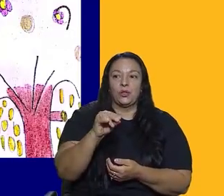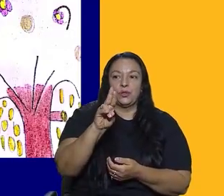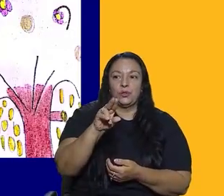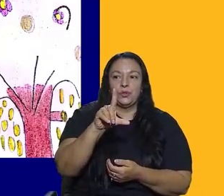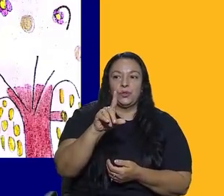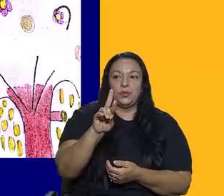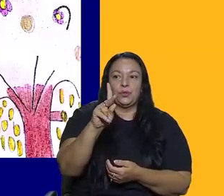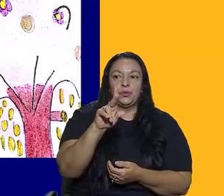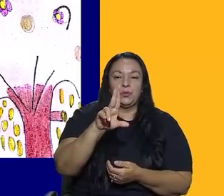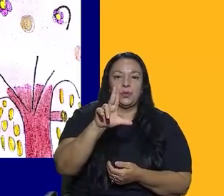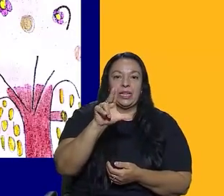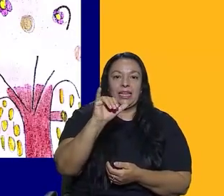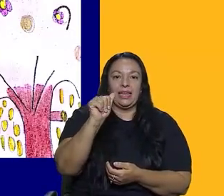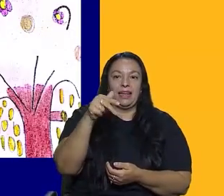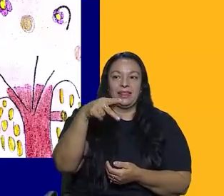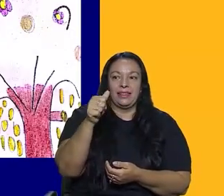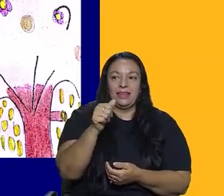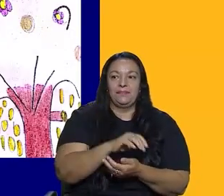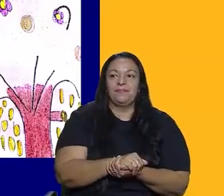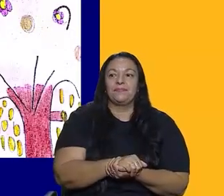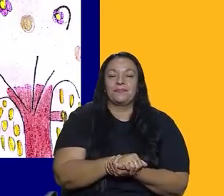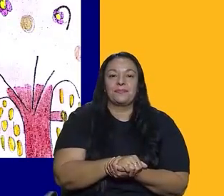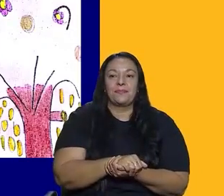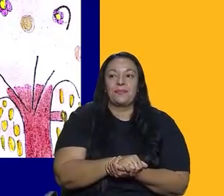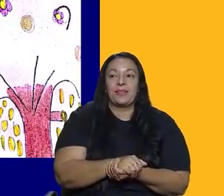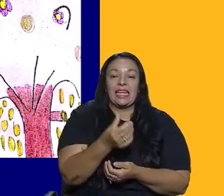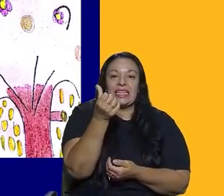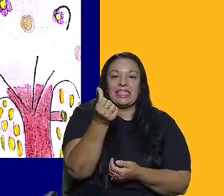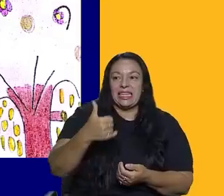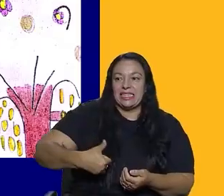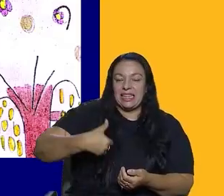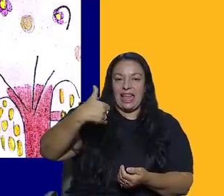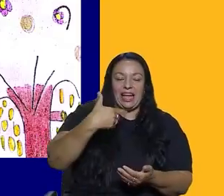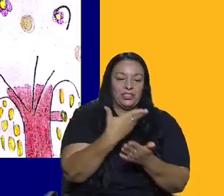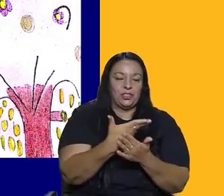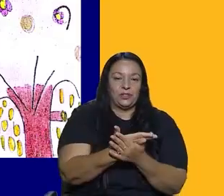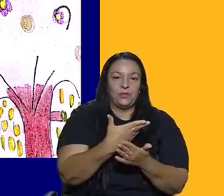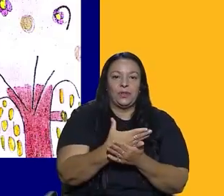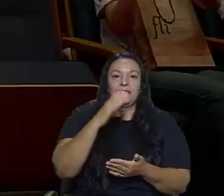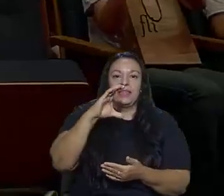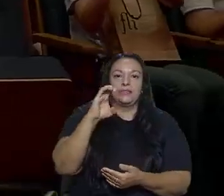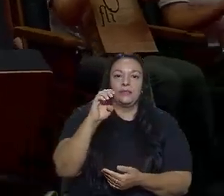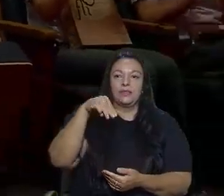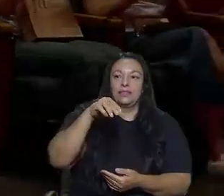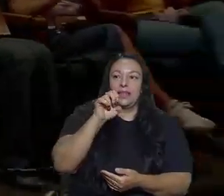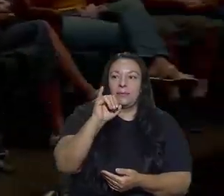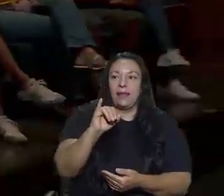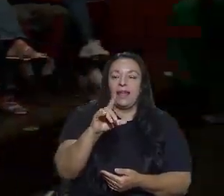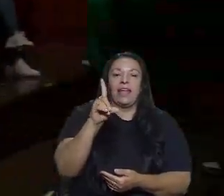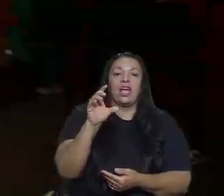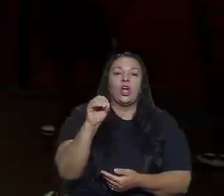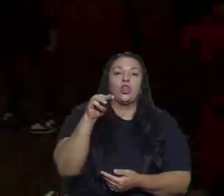Juliana Mendes Nogueira Pena. Ela tem 6 aninhos e estuda na CEMEI, Dom